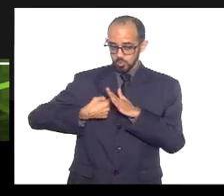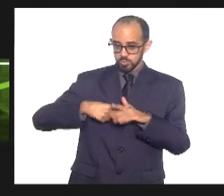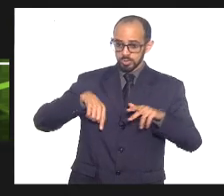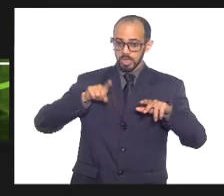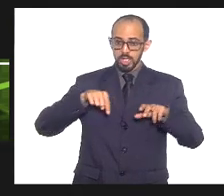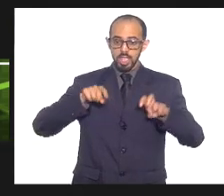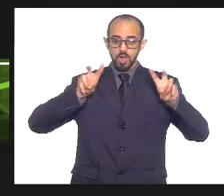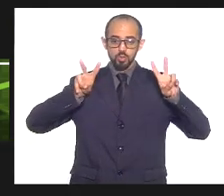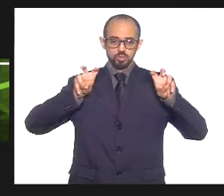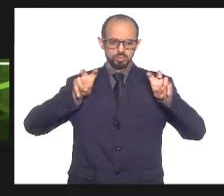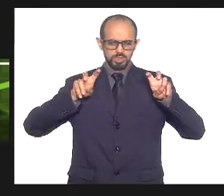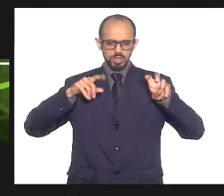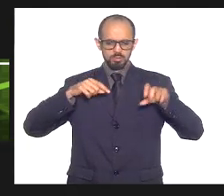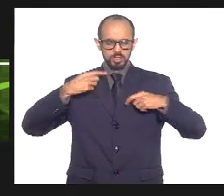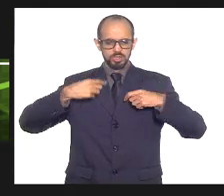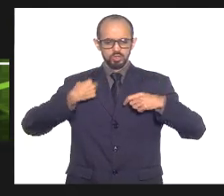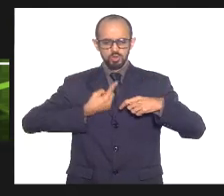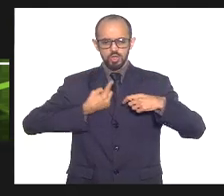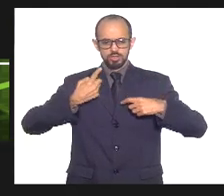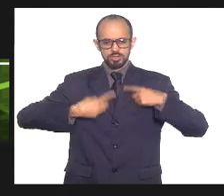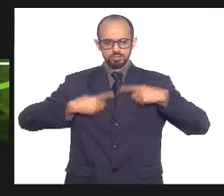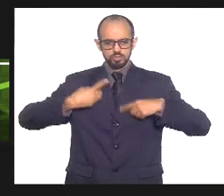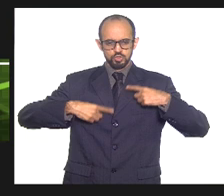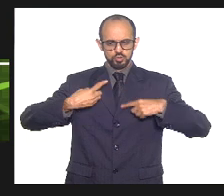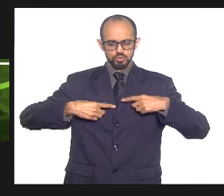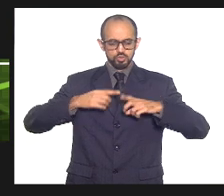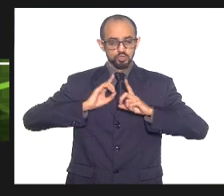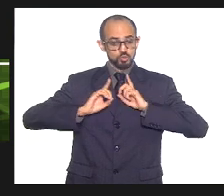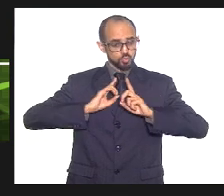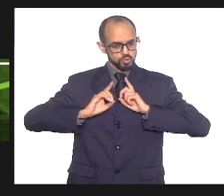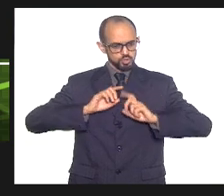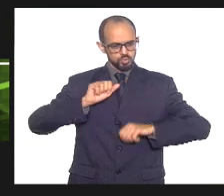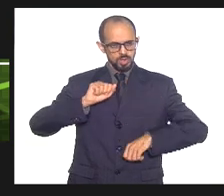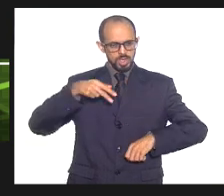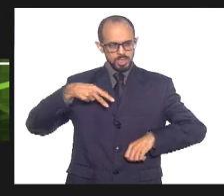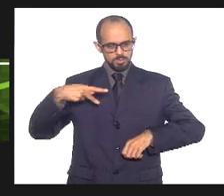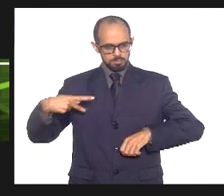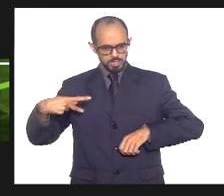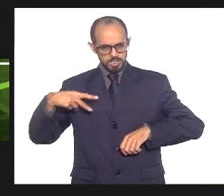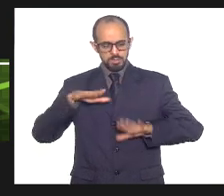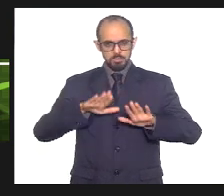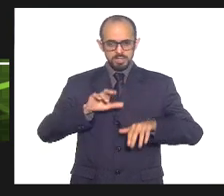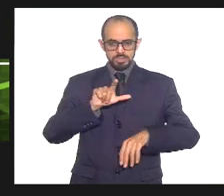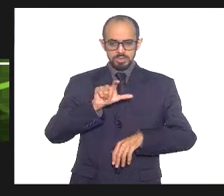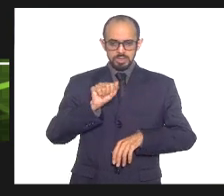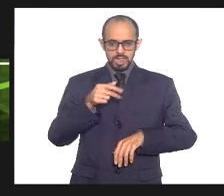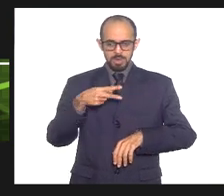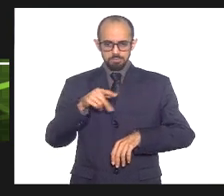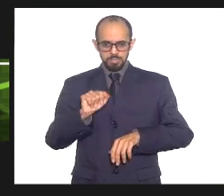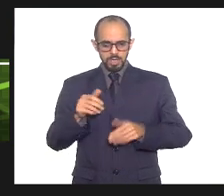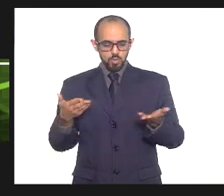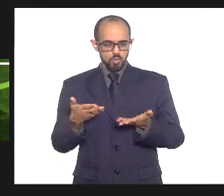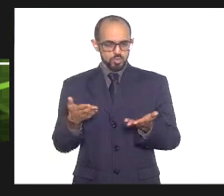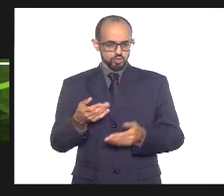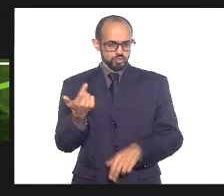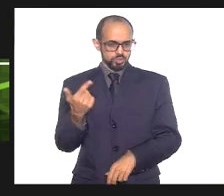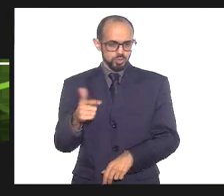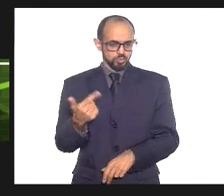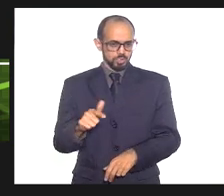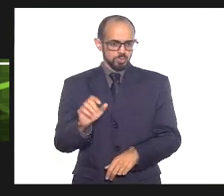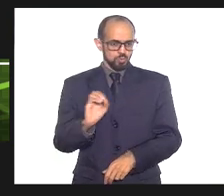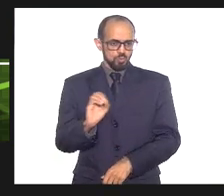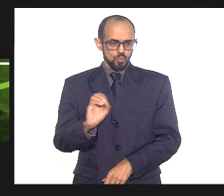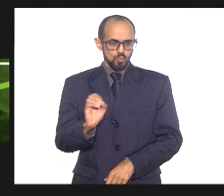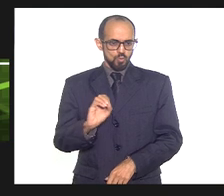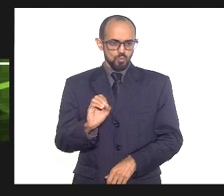que ainda está em discussão com a ANP, mas no caso de Lapa, atualmente não existe